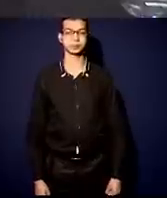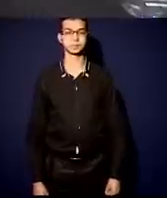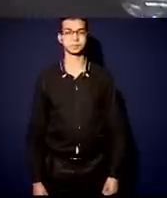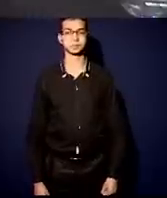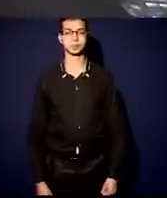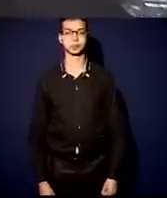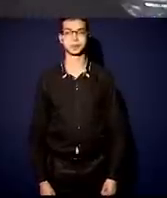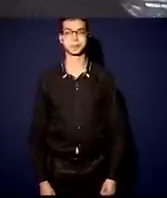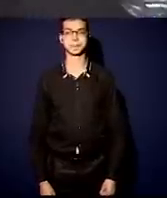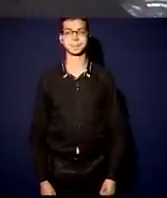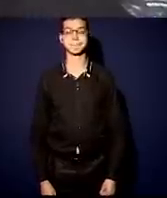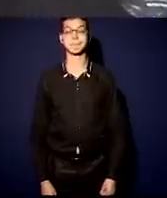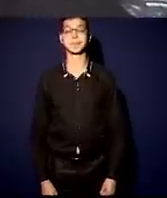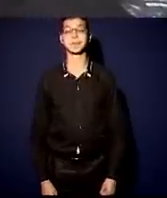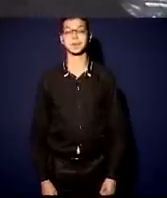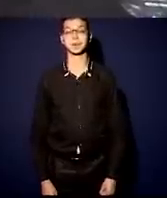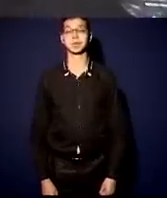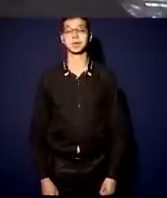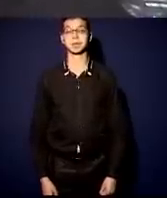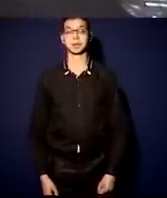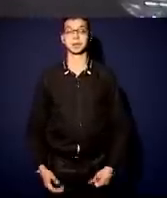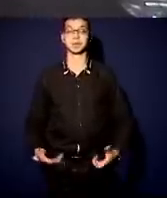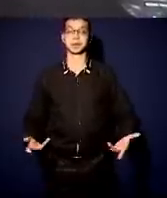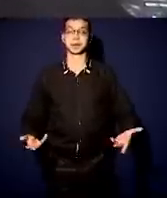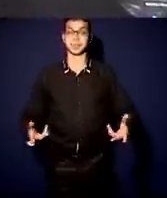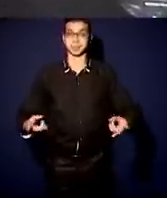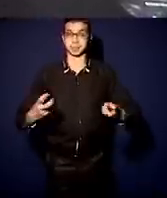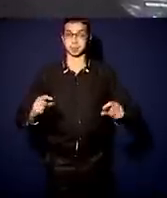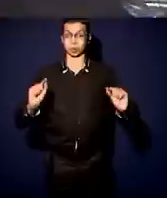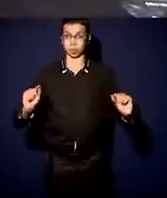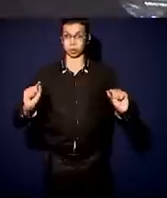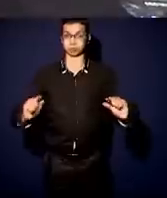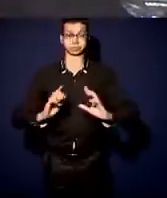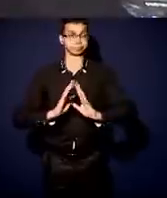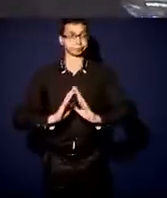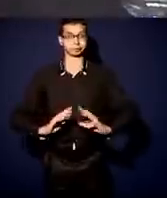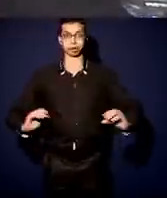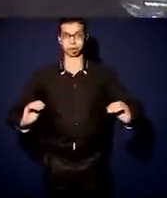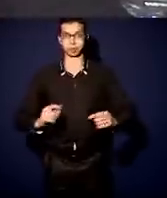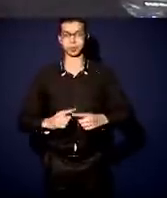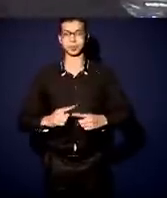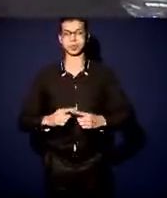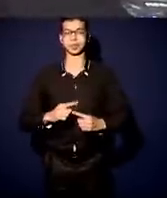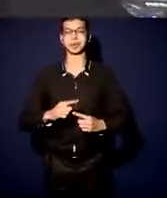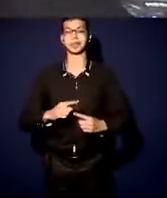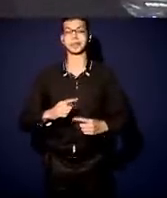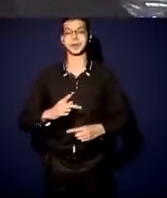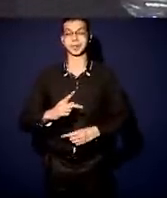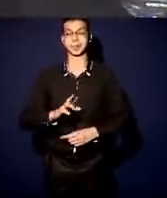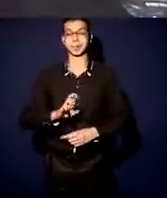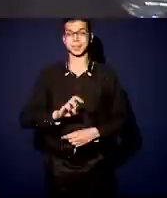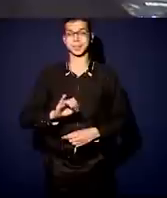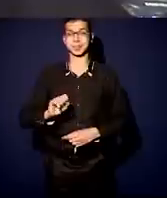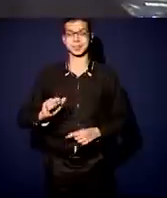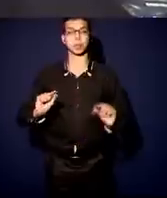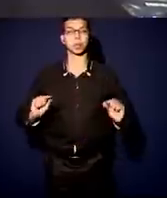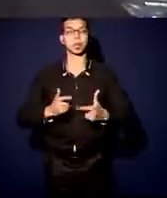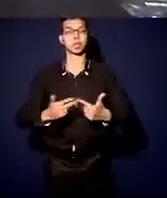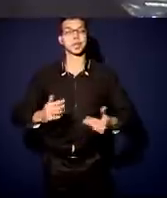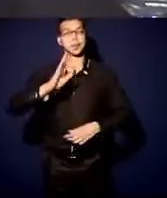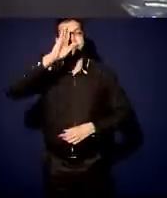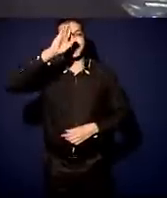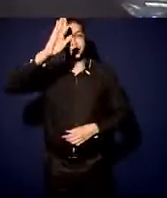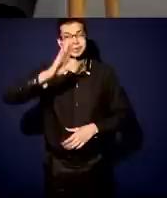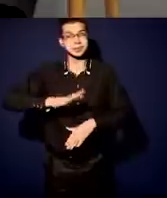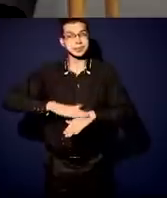mantidas as premissas ele desaparece porque as premissas não são mantidas não é verdade é